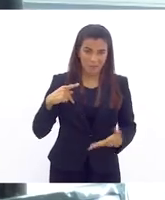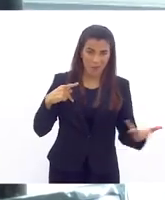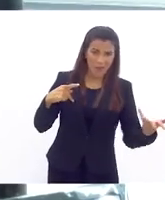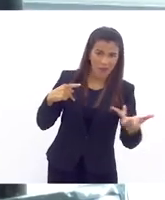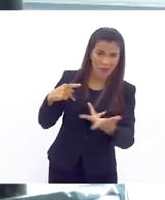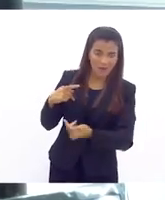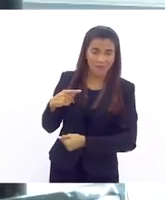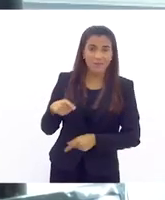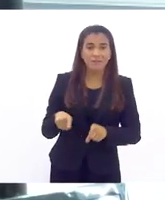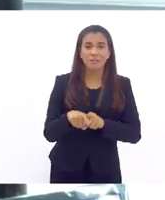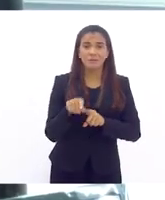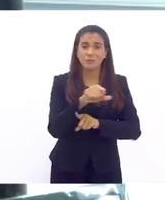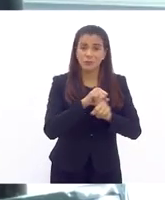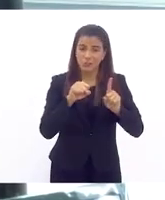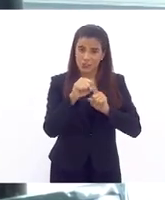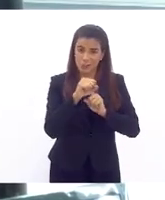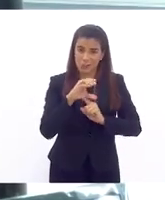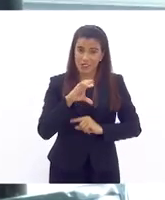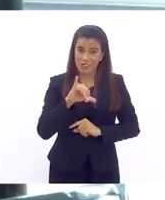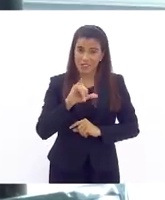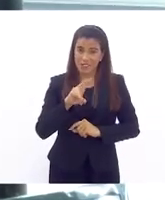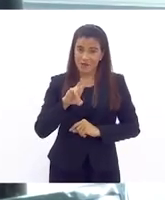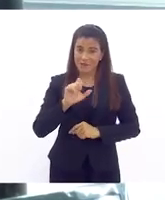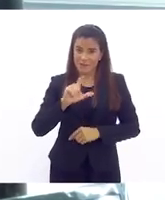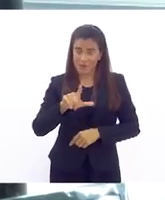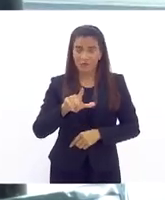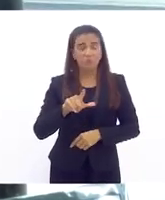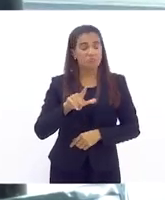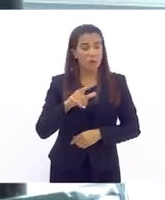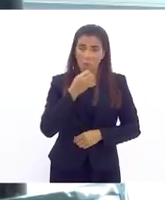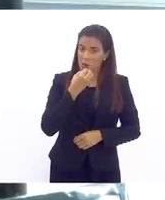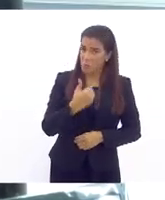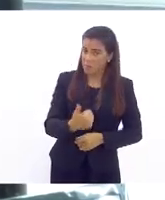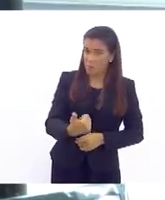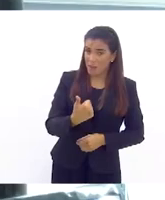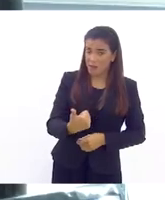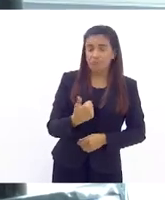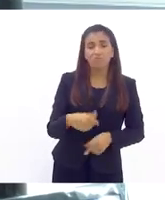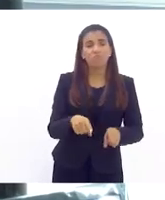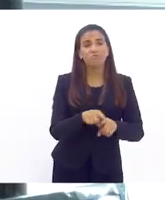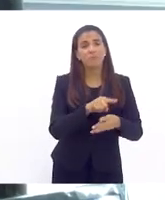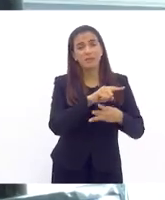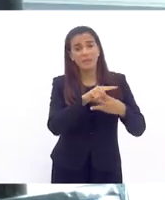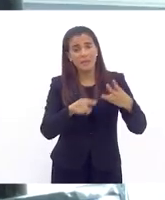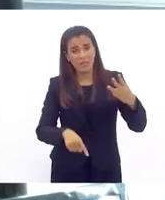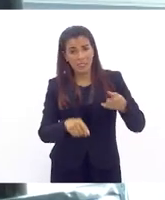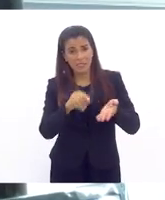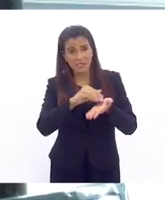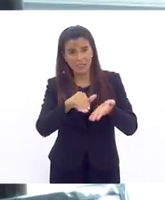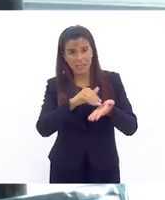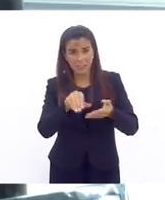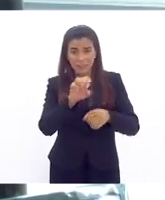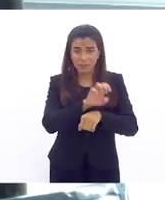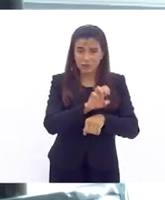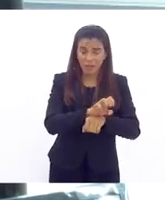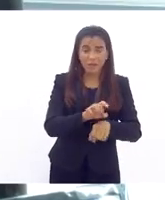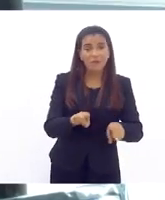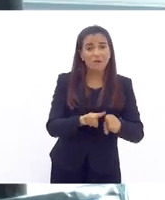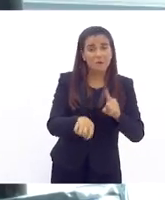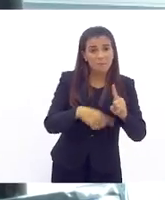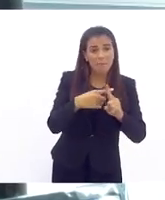pela sociedade civil aqui através da epidema muito bem por três secretarias de estado e pelo